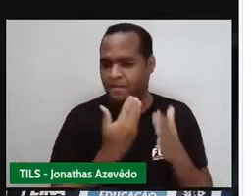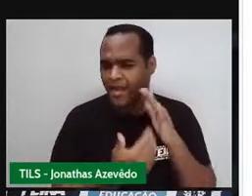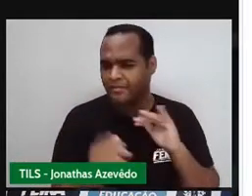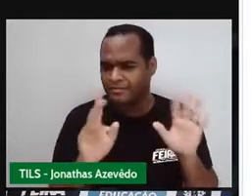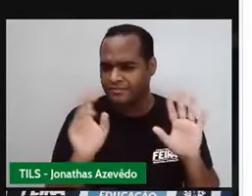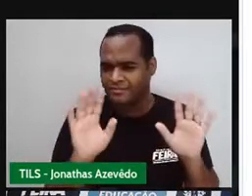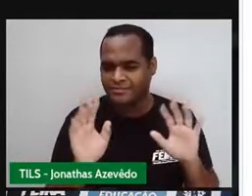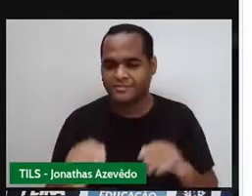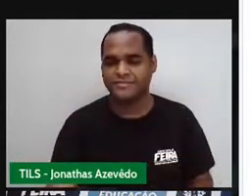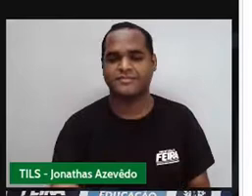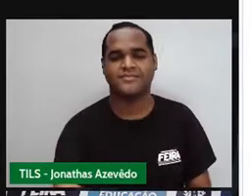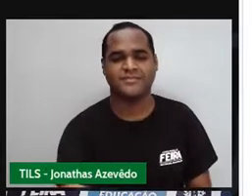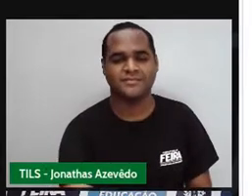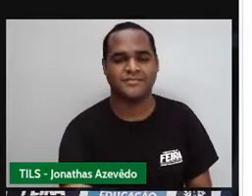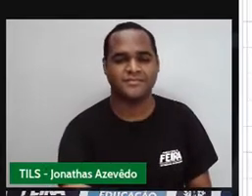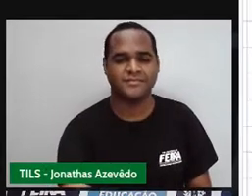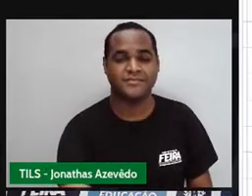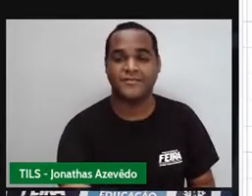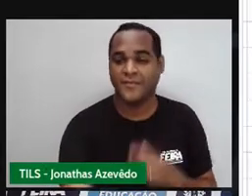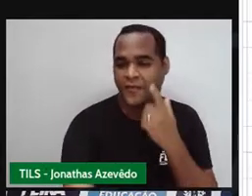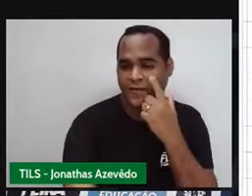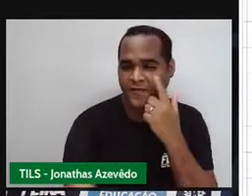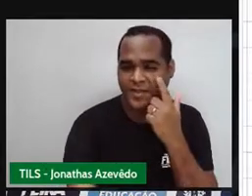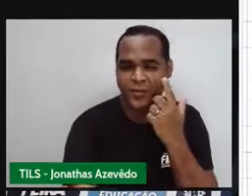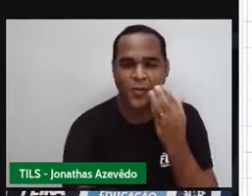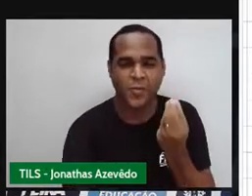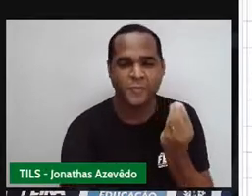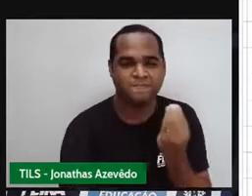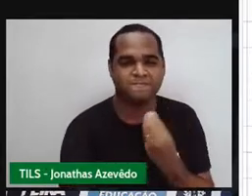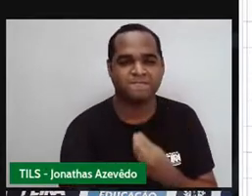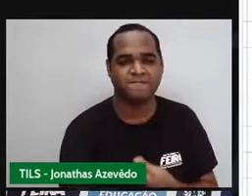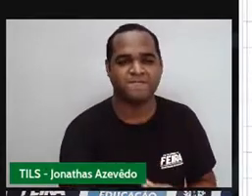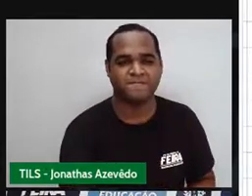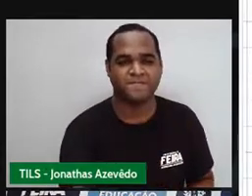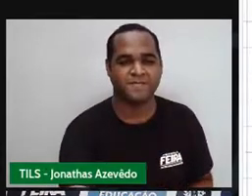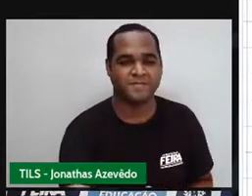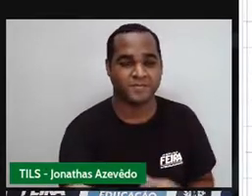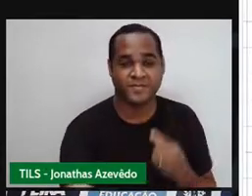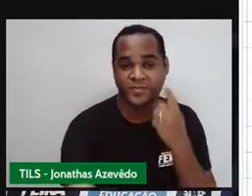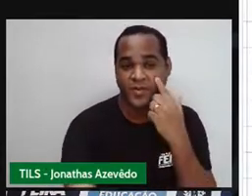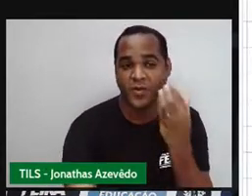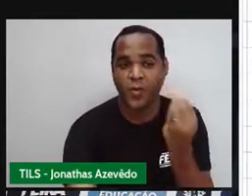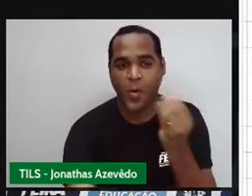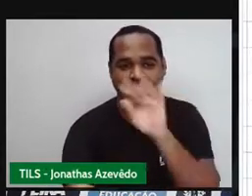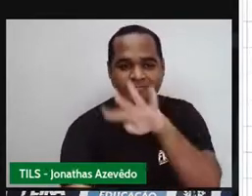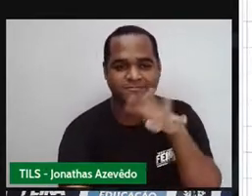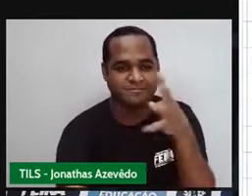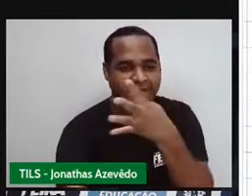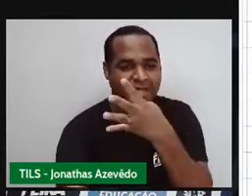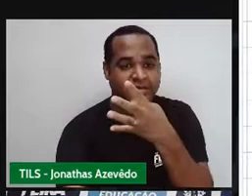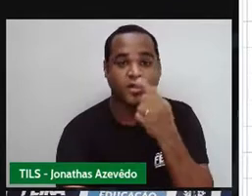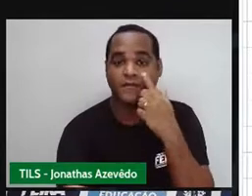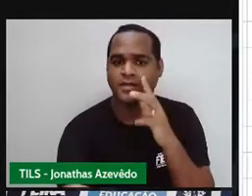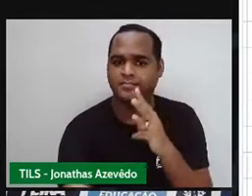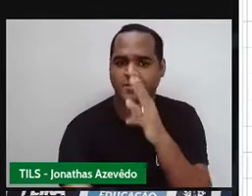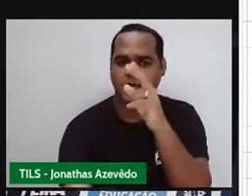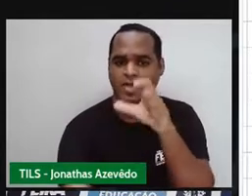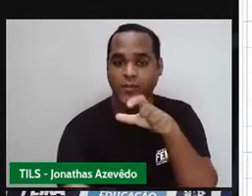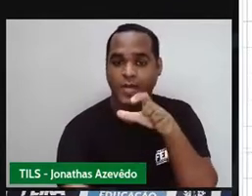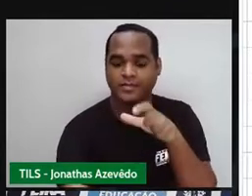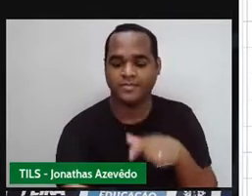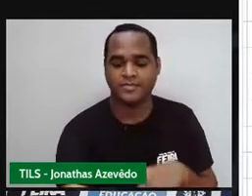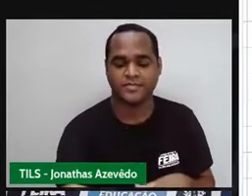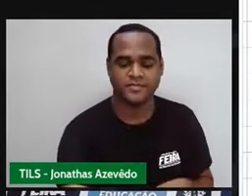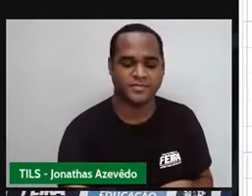eu vou fazer dessa forma Olha só vou colocar uma malha aqui e fazer aqui um cortezinho uma sala esse